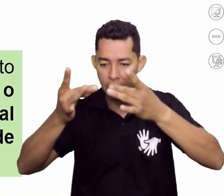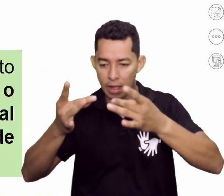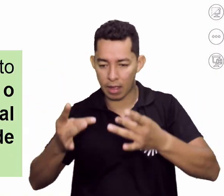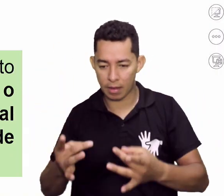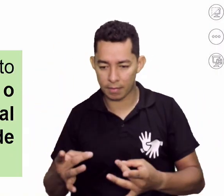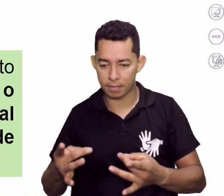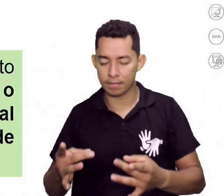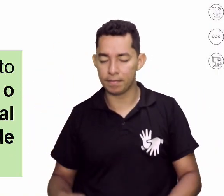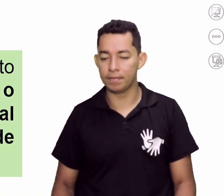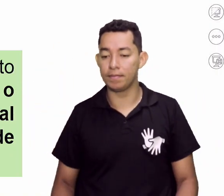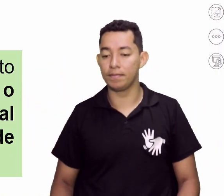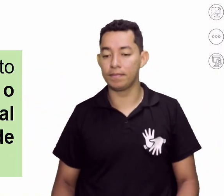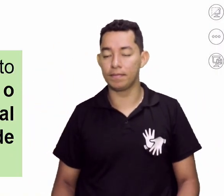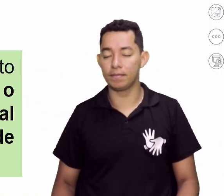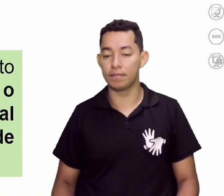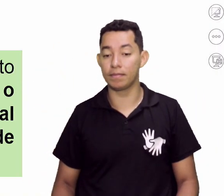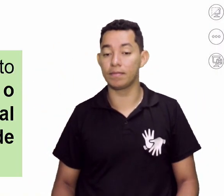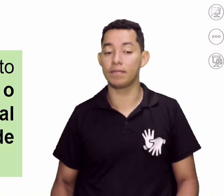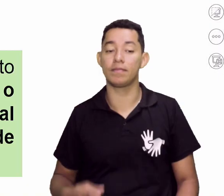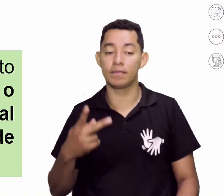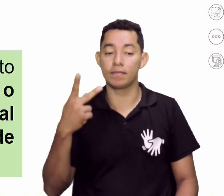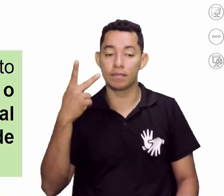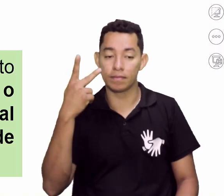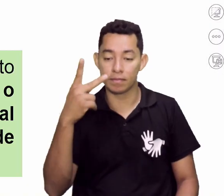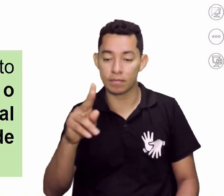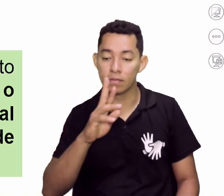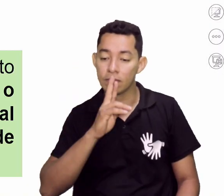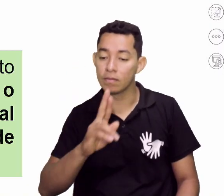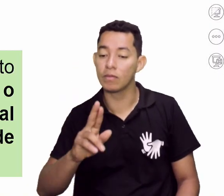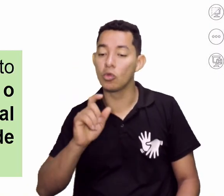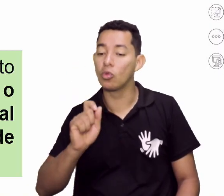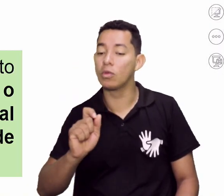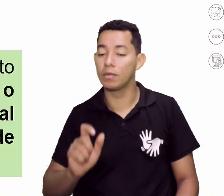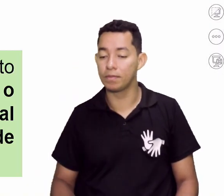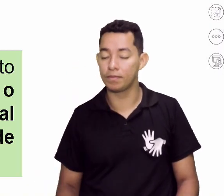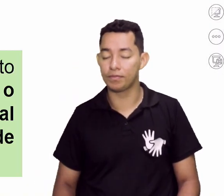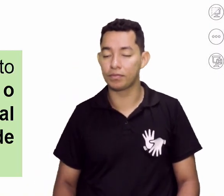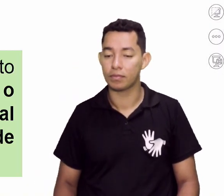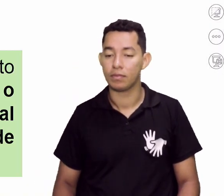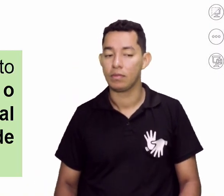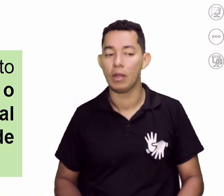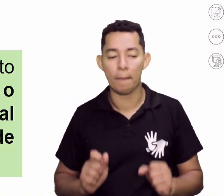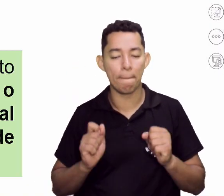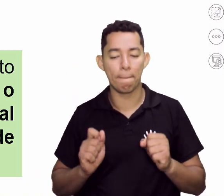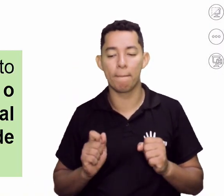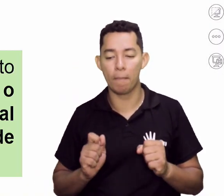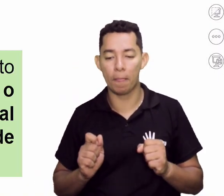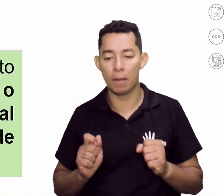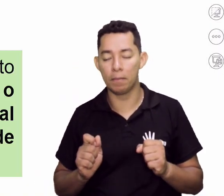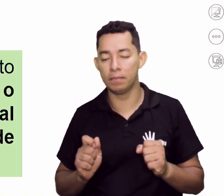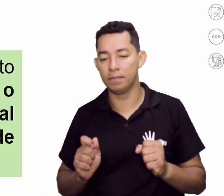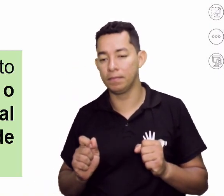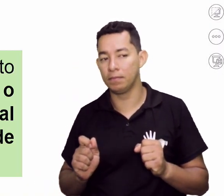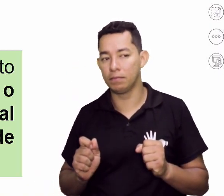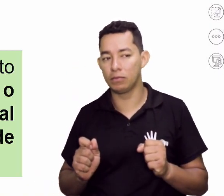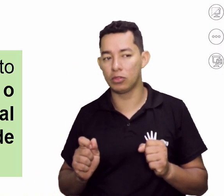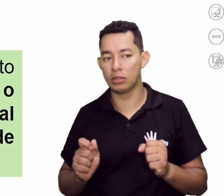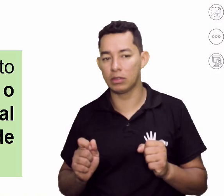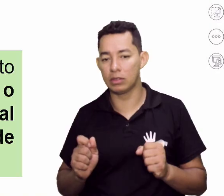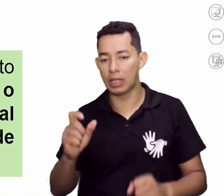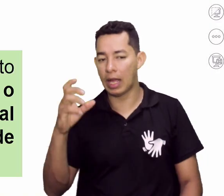E aí, a sua resultante pode não ser uma coisa, assim,